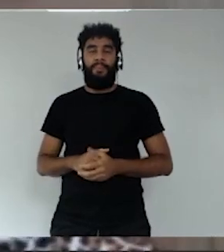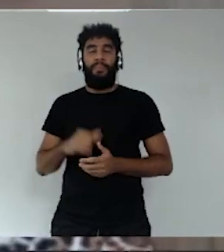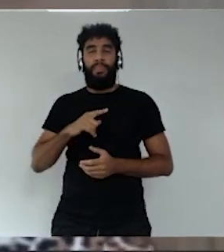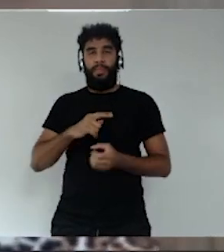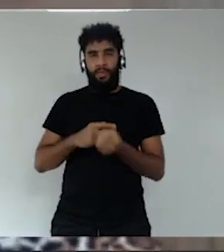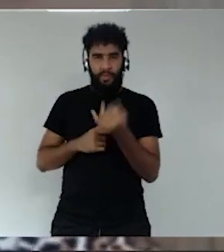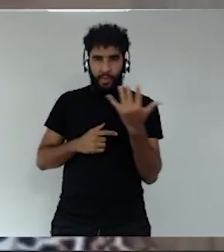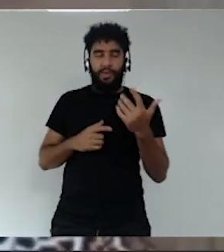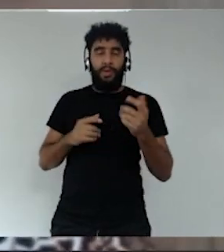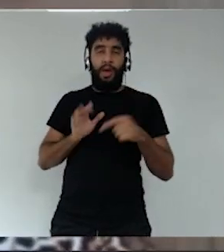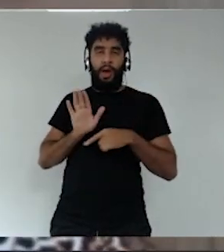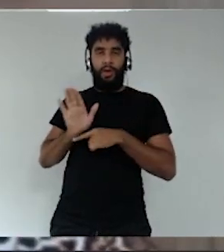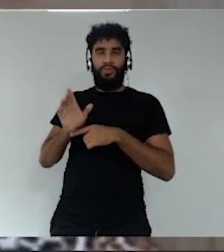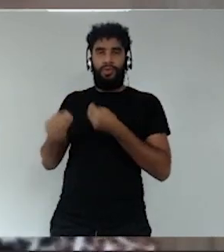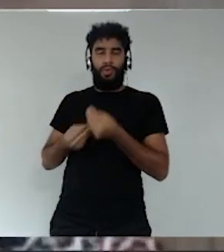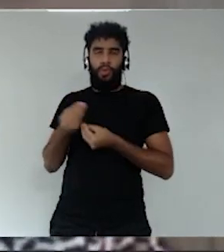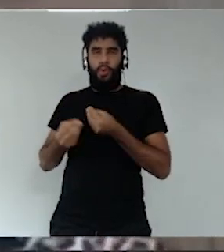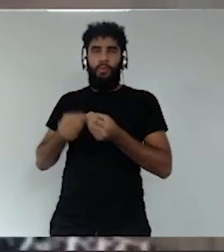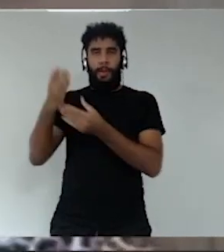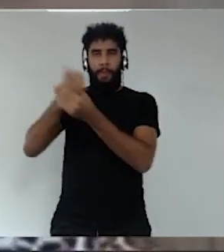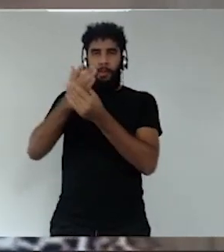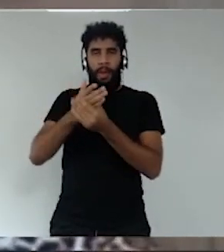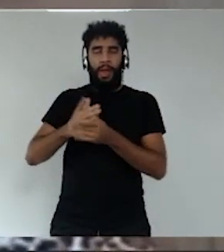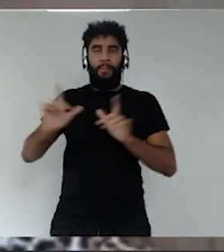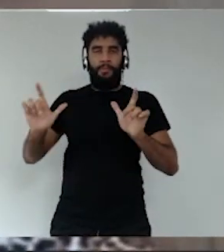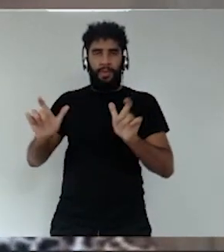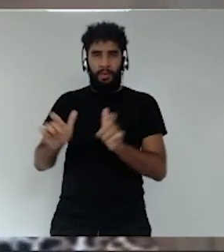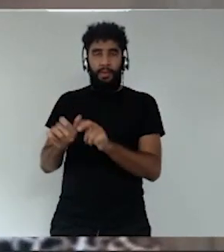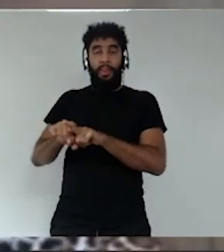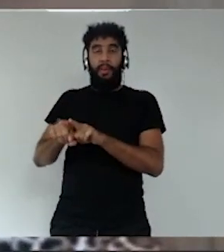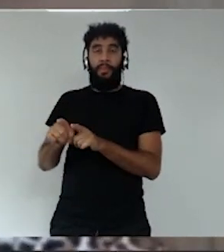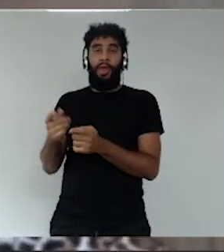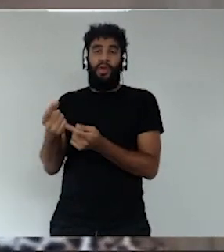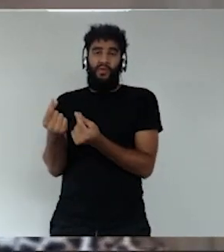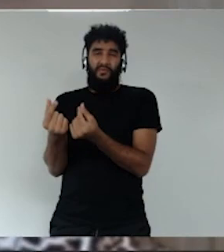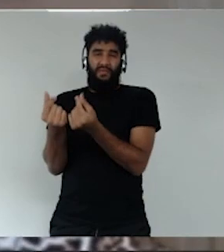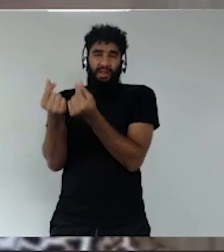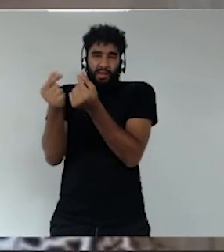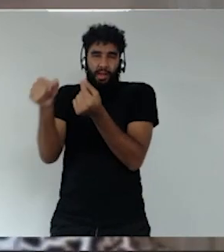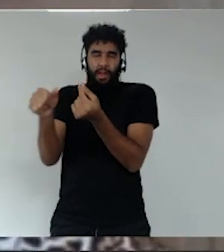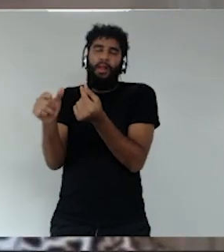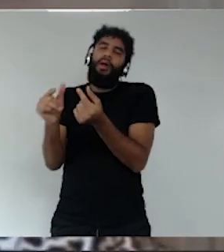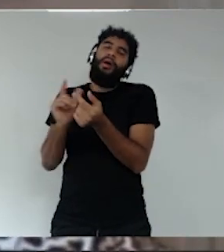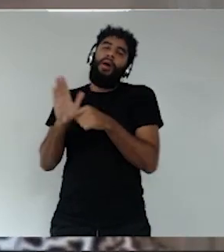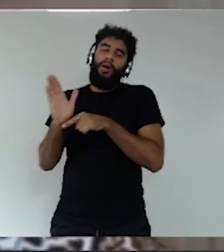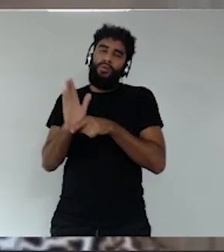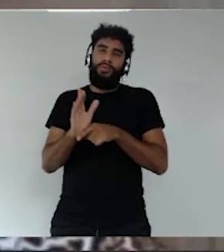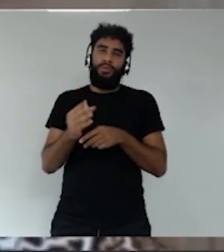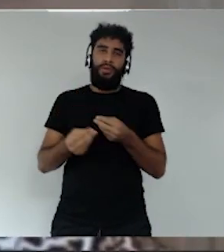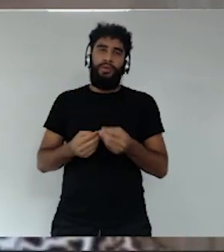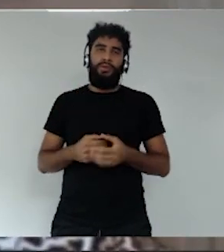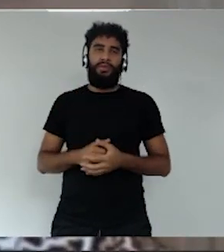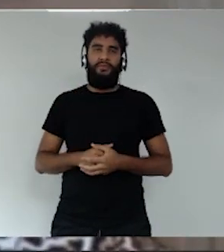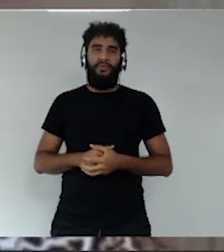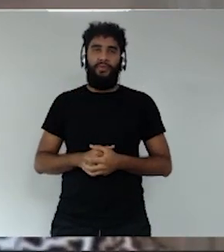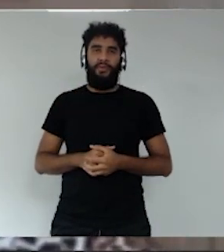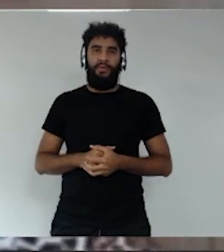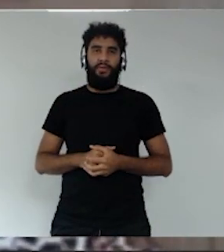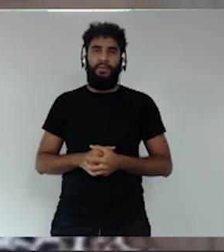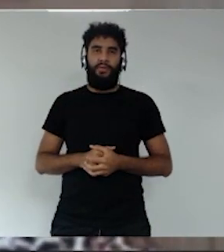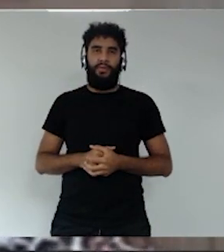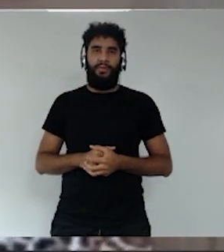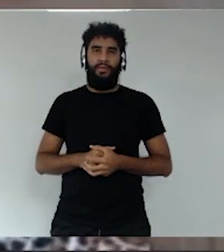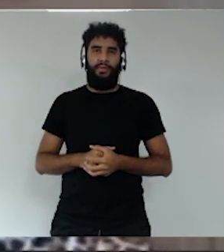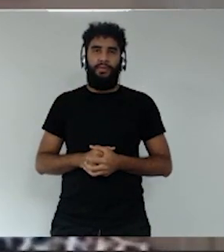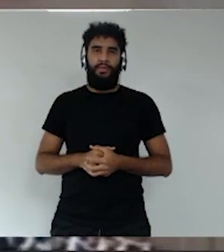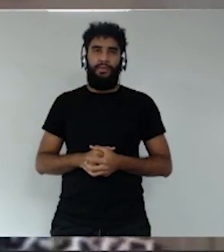acaba reduzindo o número de processos e os seus custos, o que, principalmente nesse momento que nós